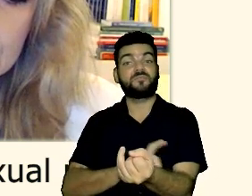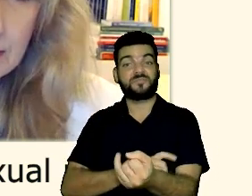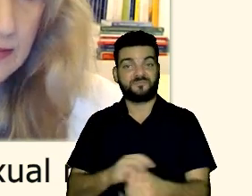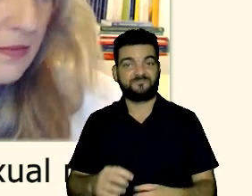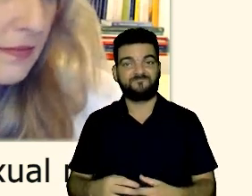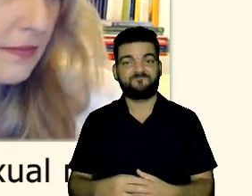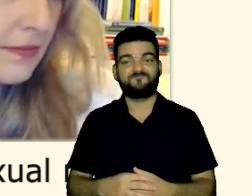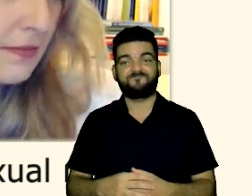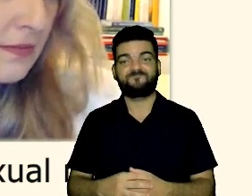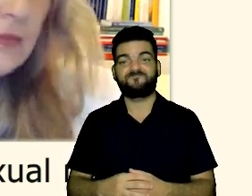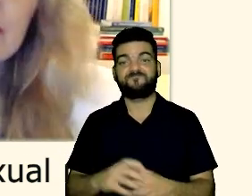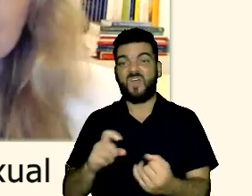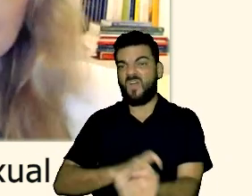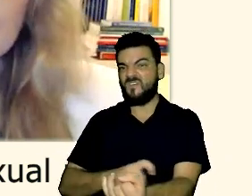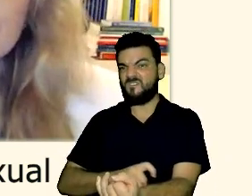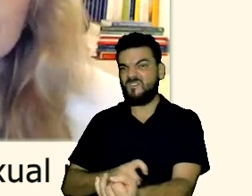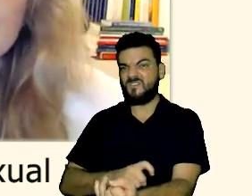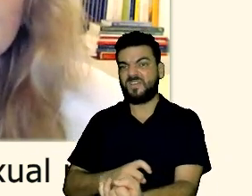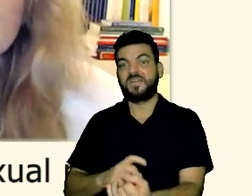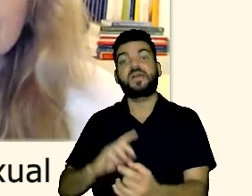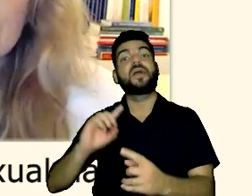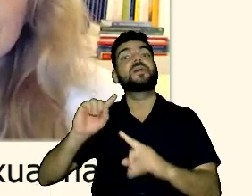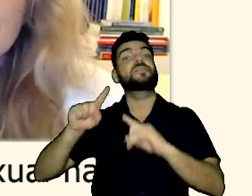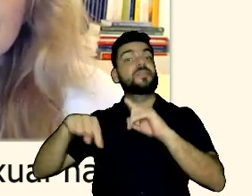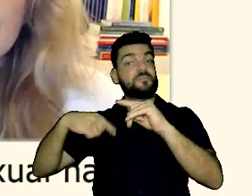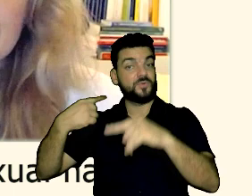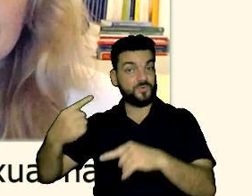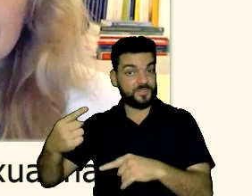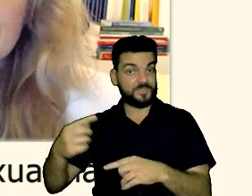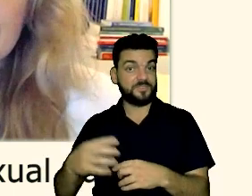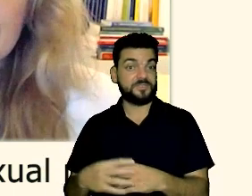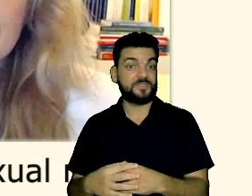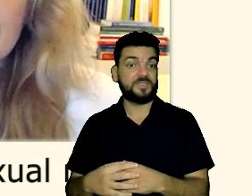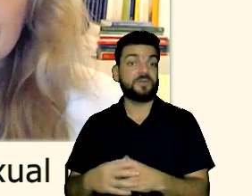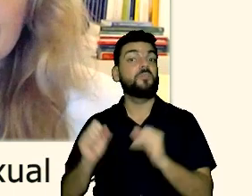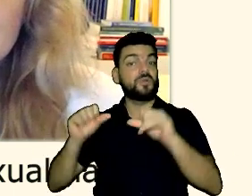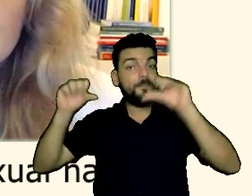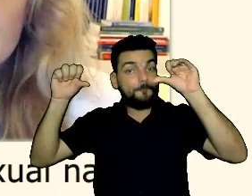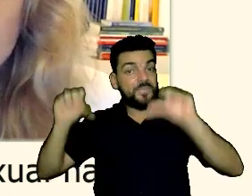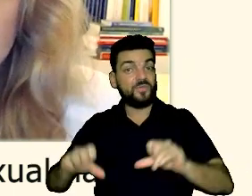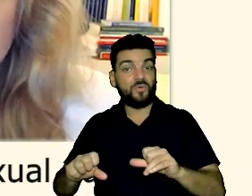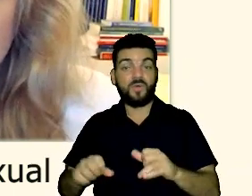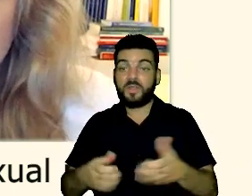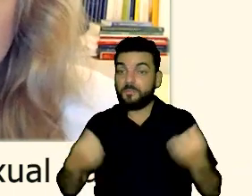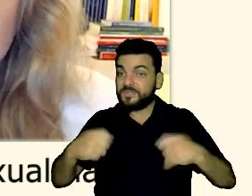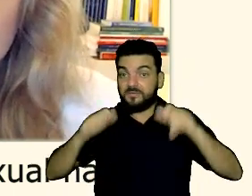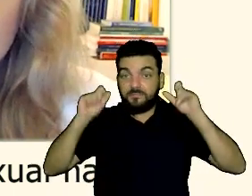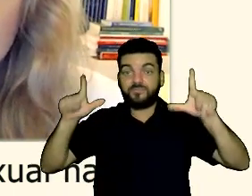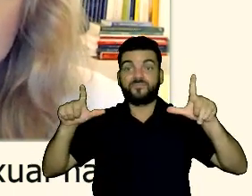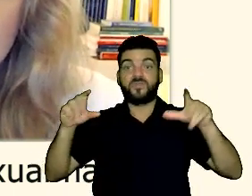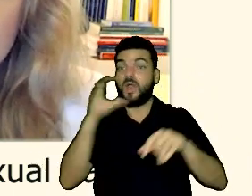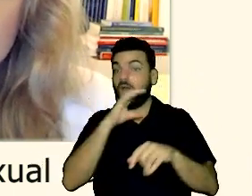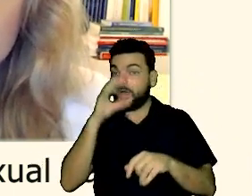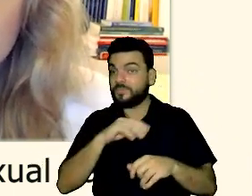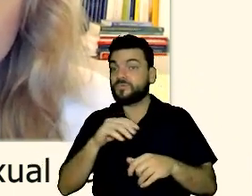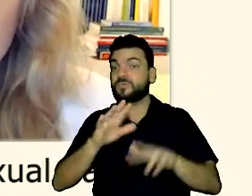da agressividade. E a partir daí, da fase da agressividade, se ela não parar, não